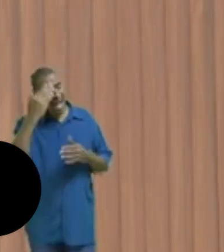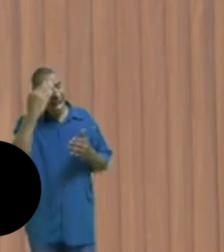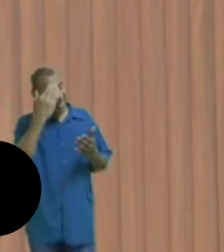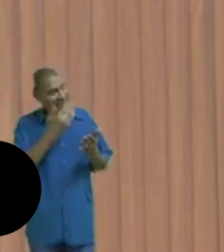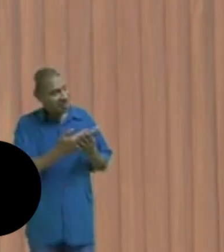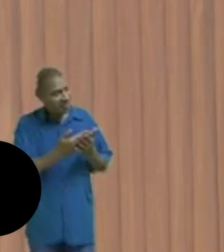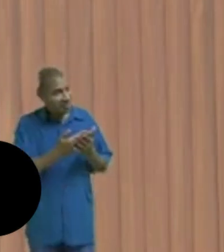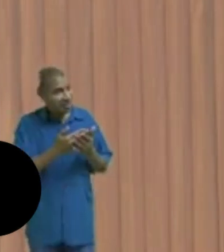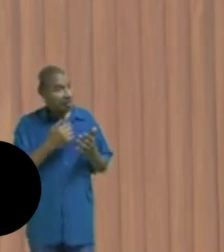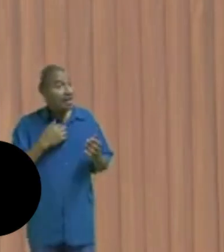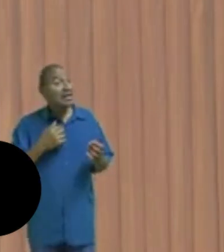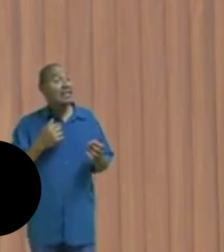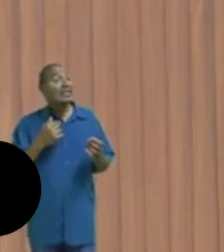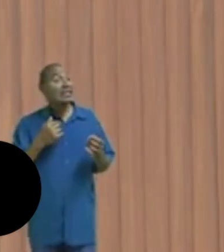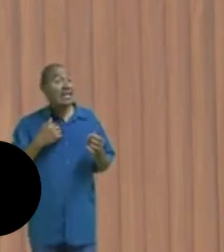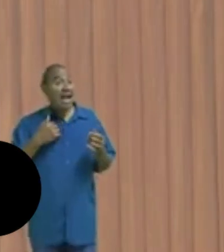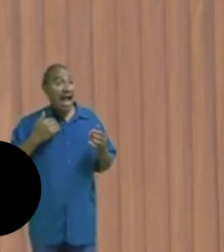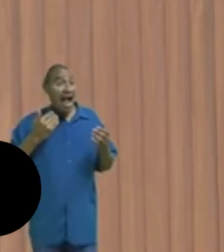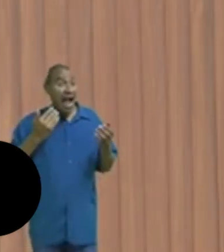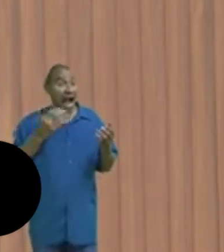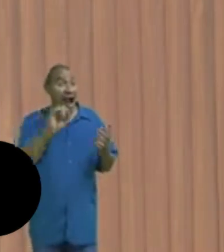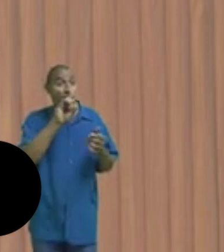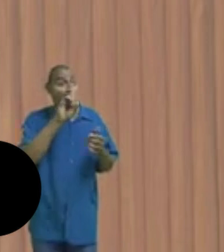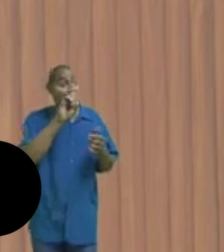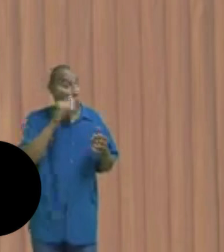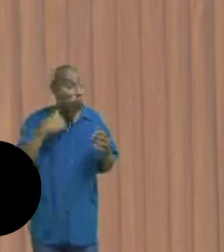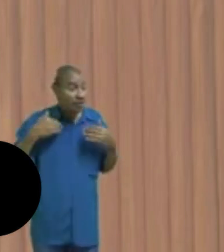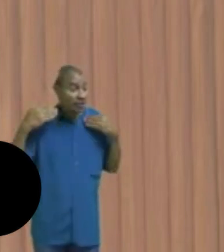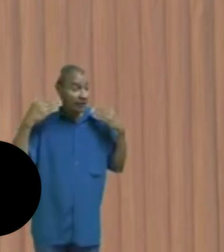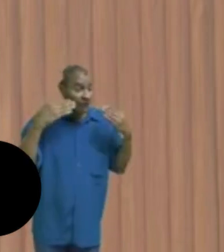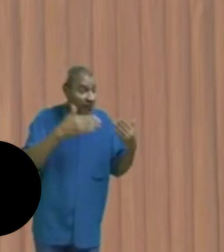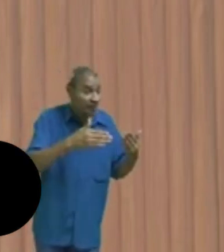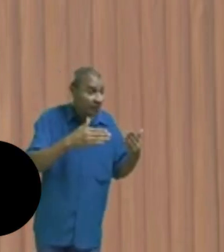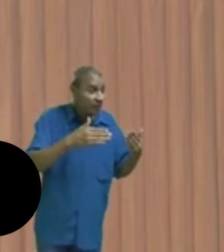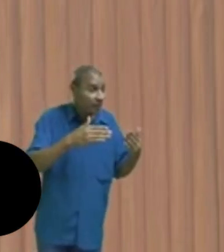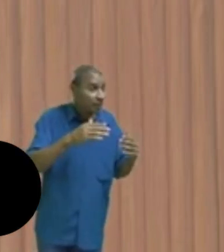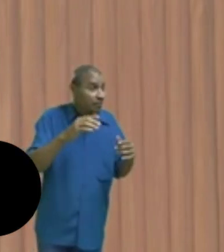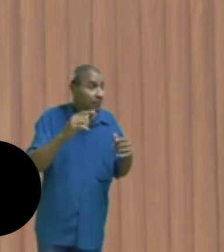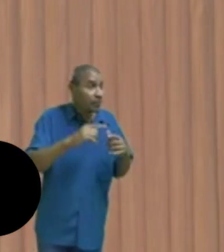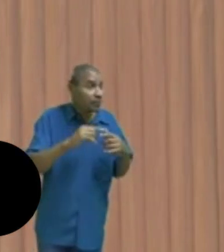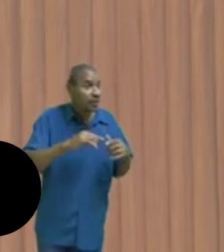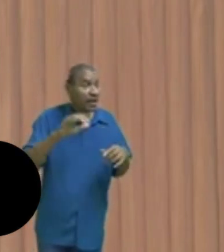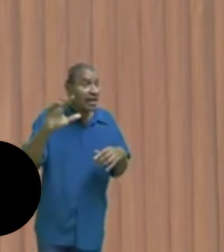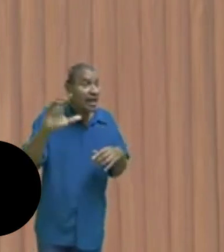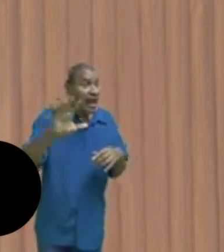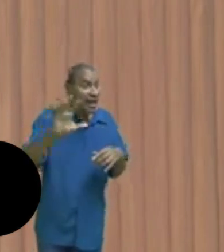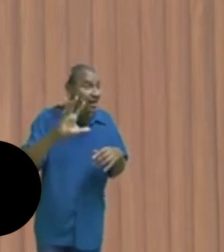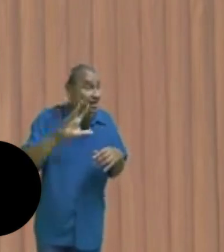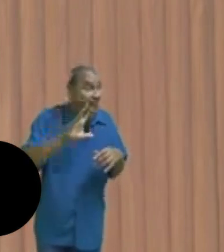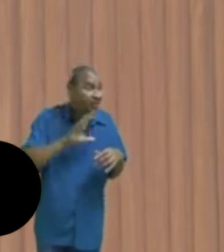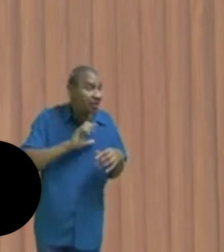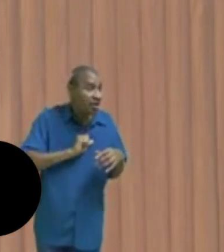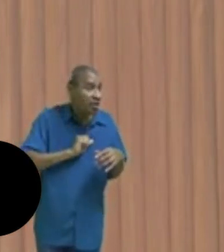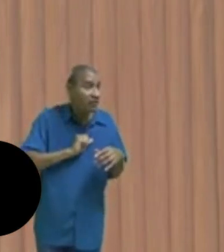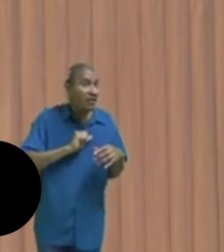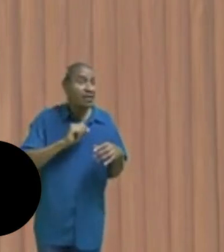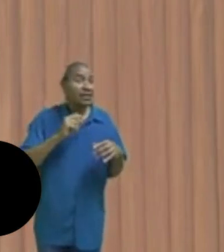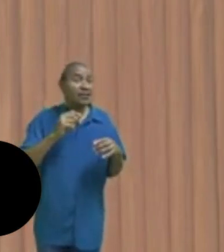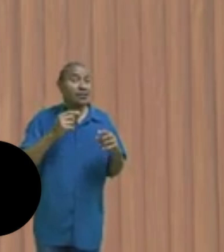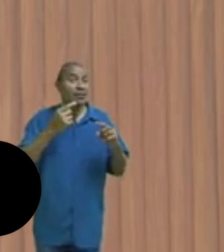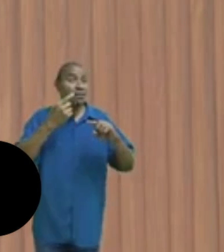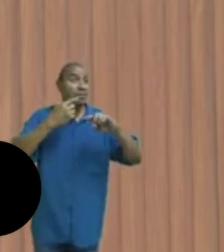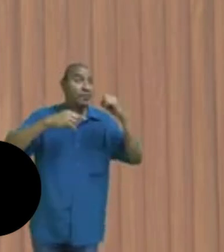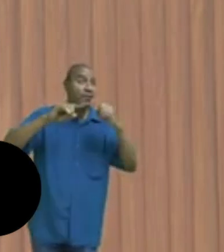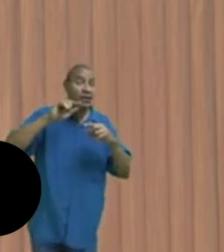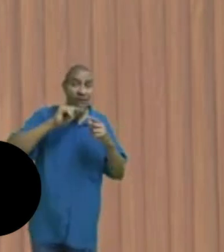acredite que vem a hora que a adoração não terá mais a ver com lugares, porque vocês adoram o